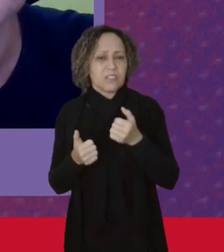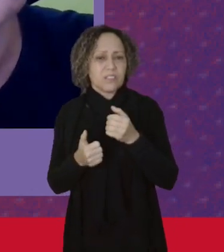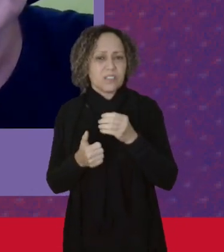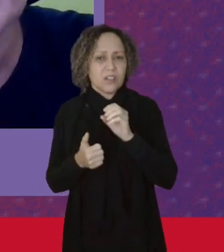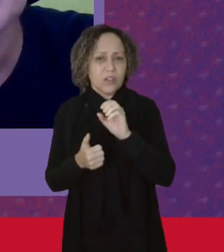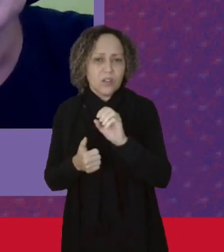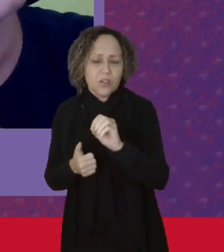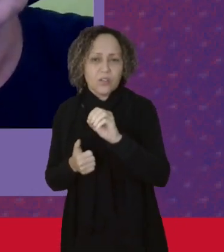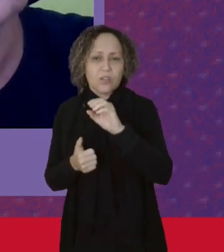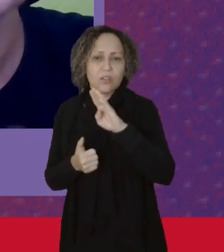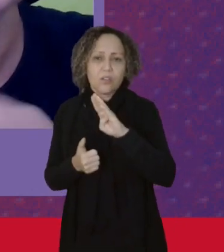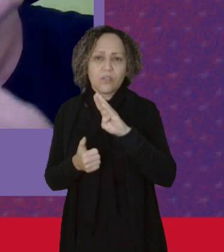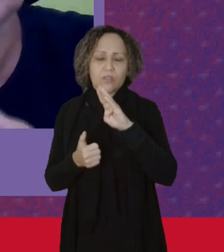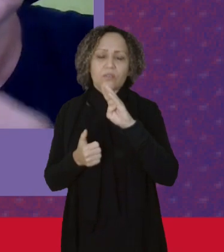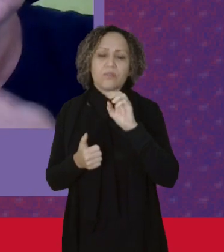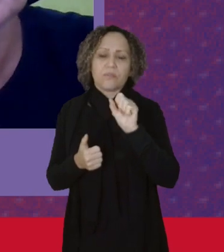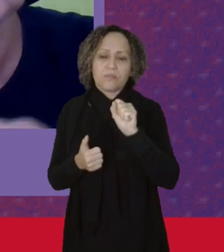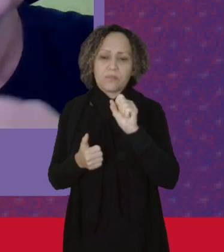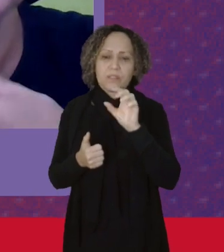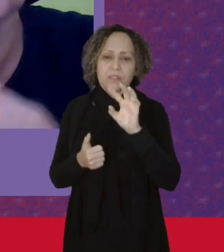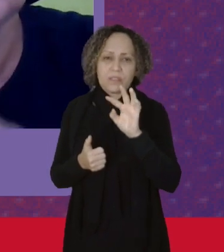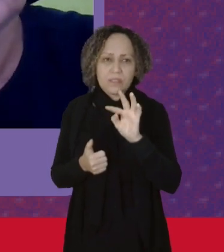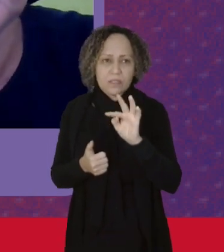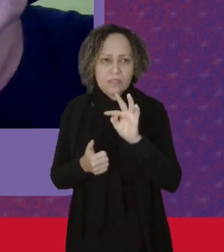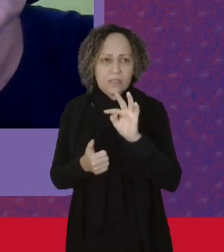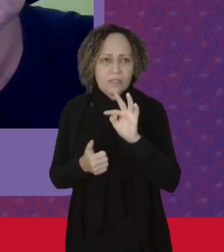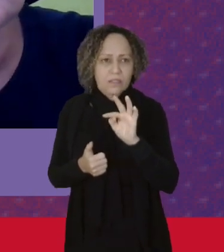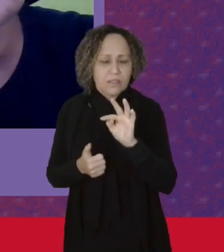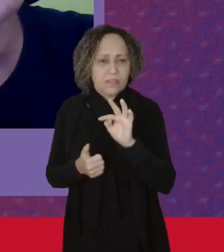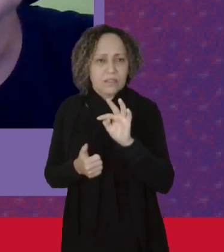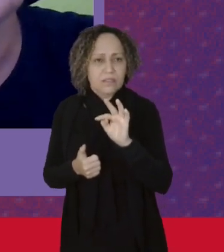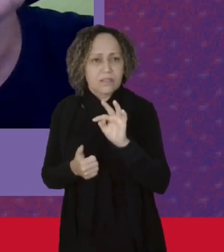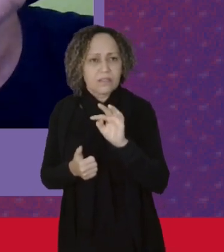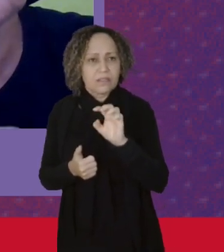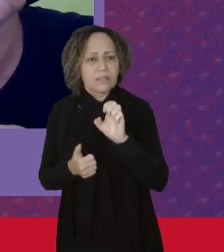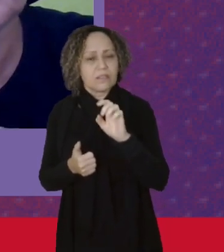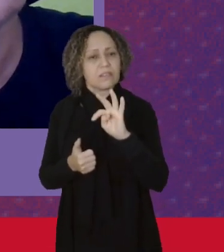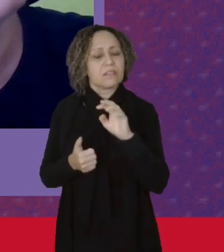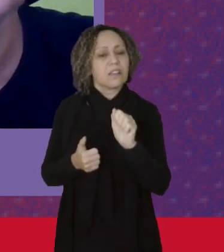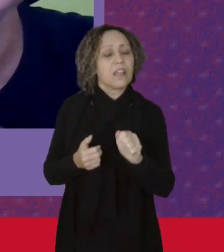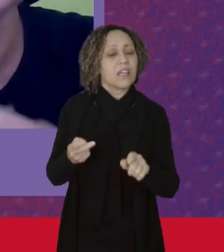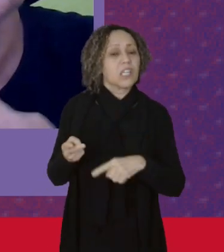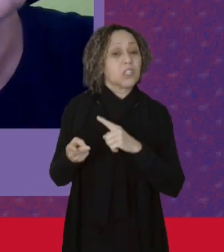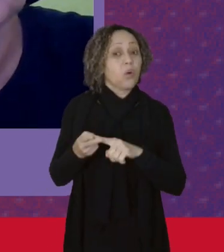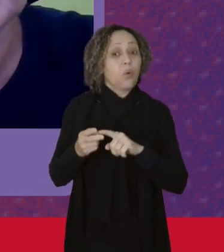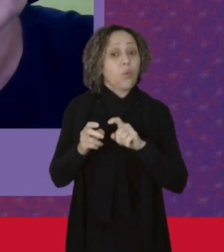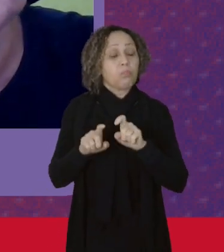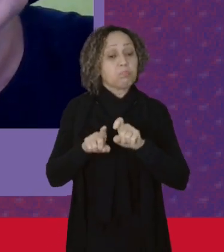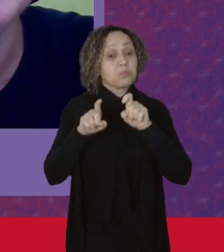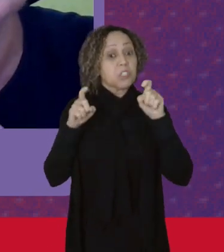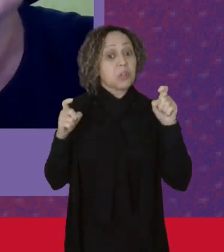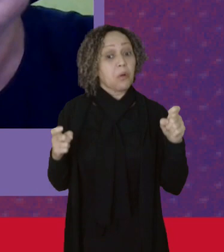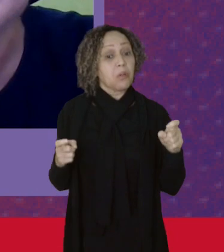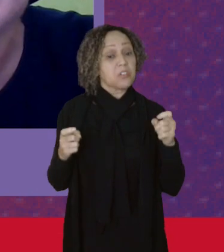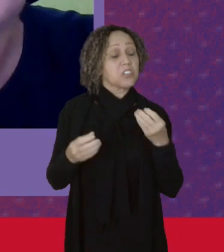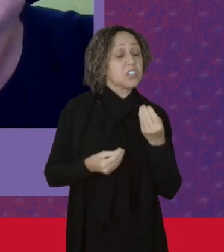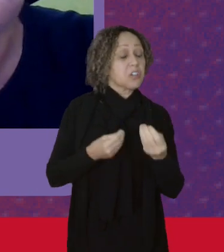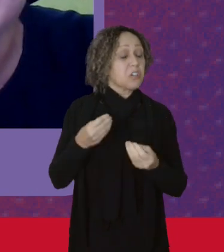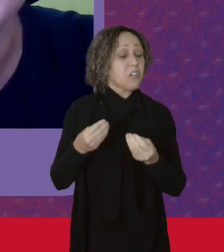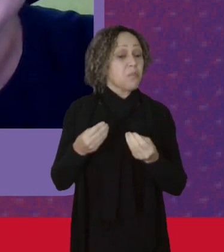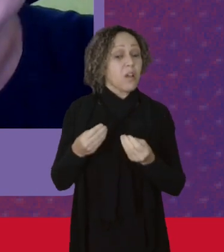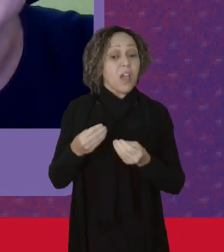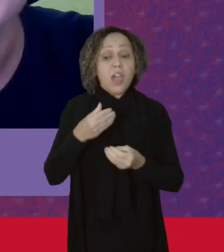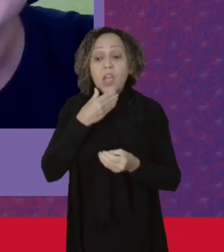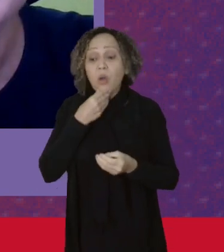masculina. A intervenção e a leitura do corpo feminino é feita sobre uma perspectiva masculina, porque não